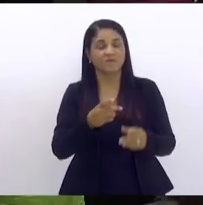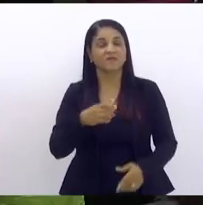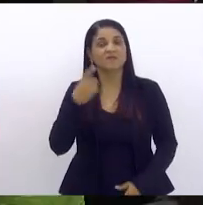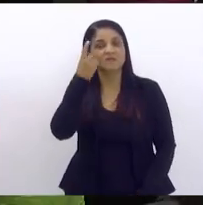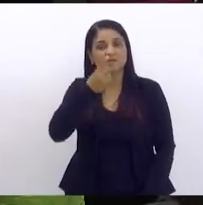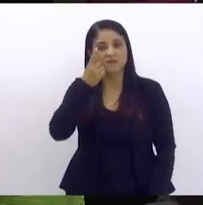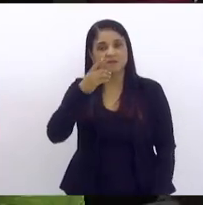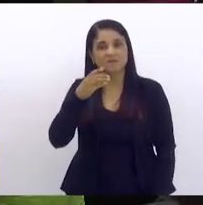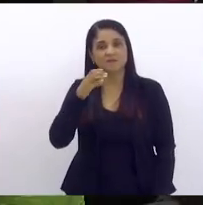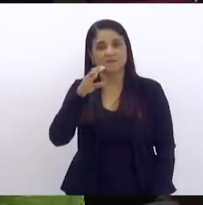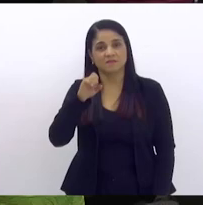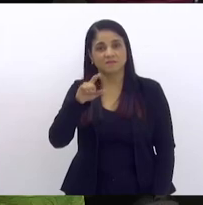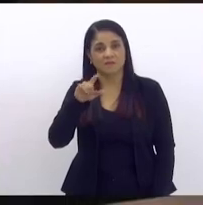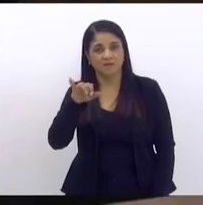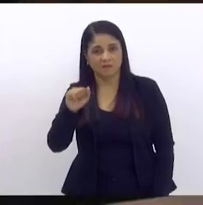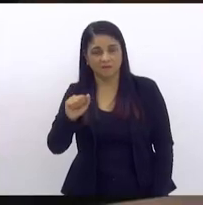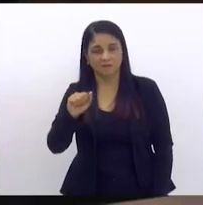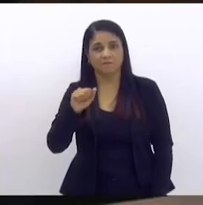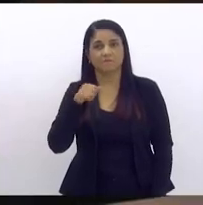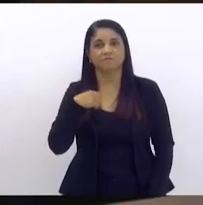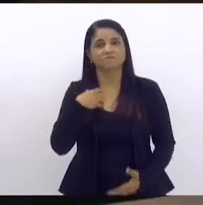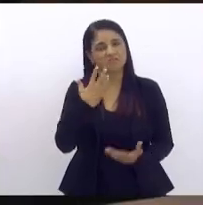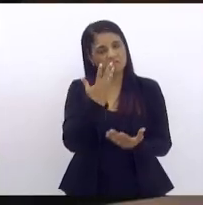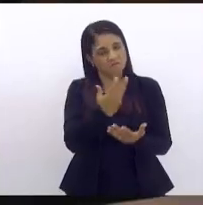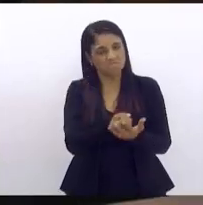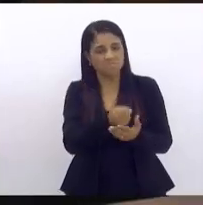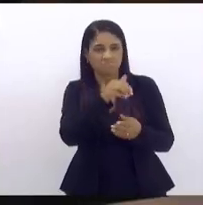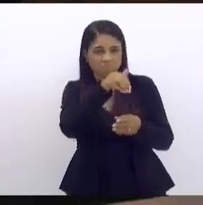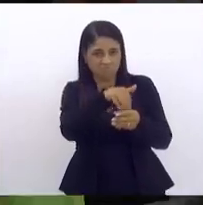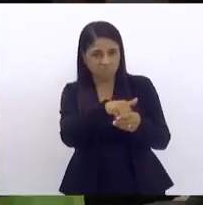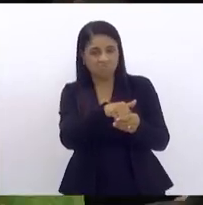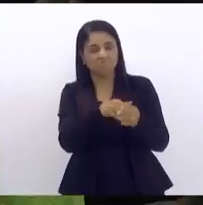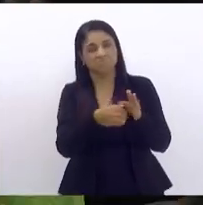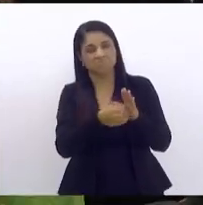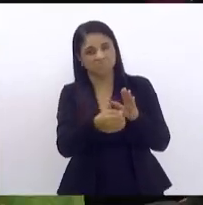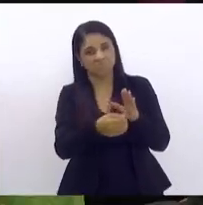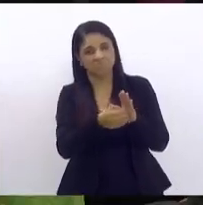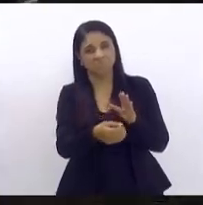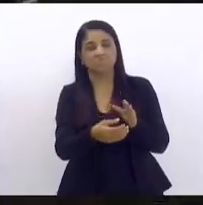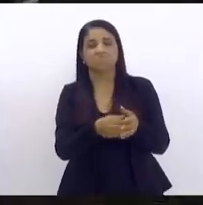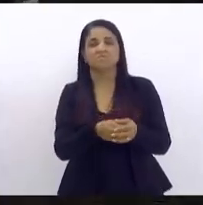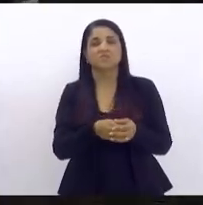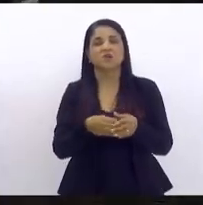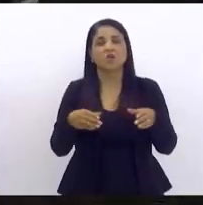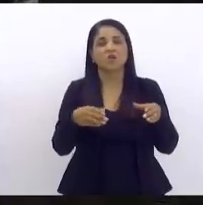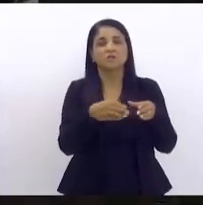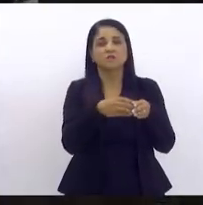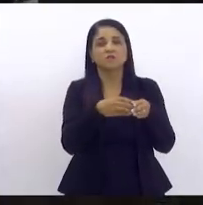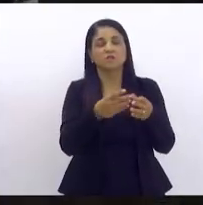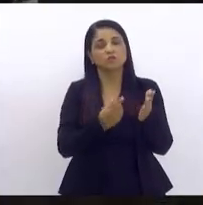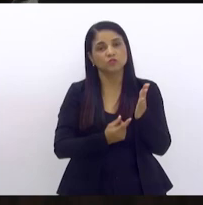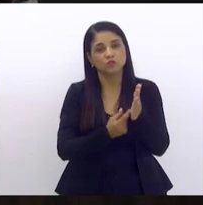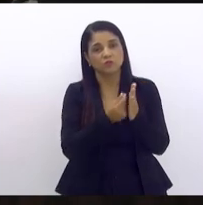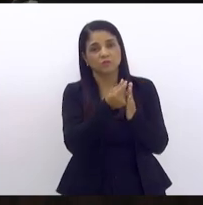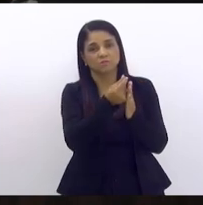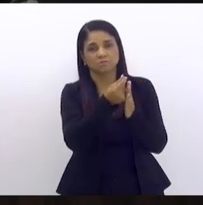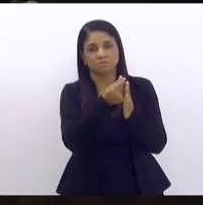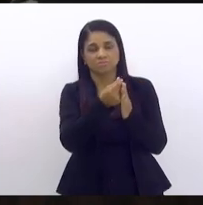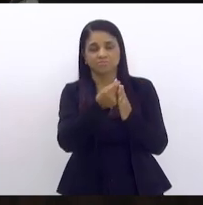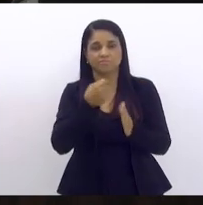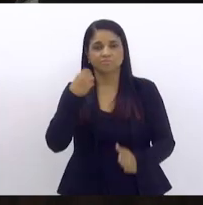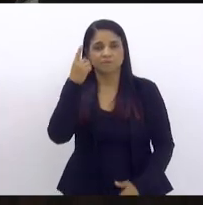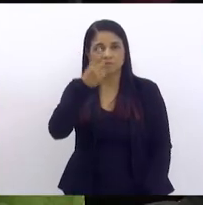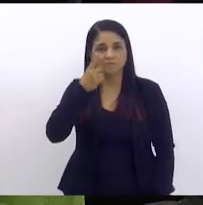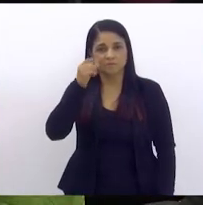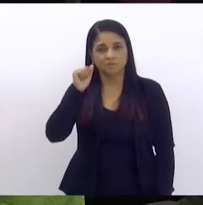favor. No mérito, favorável, presidente. Muito obrigado. Pela Comissão de Orçamento, deputado André